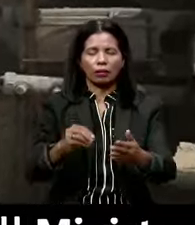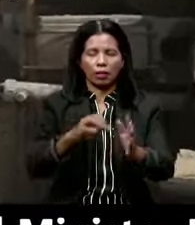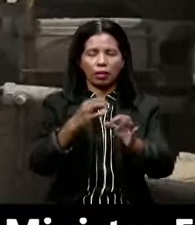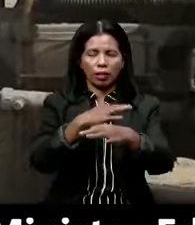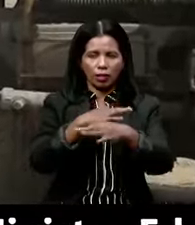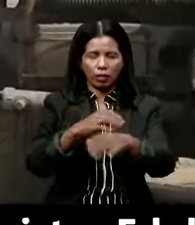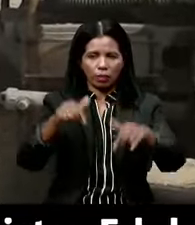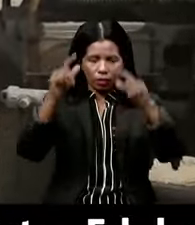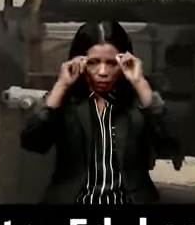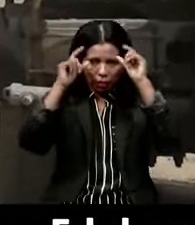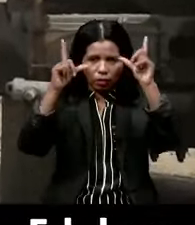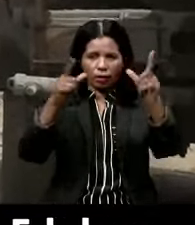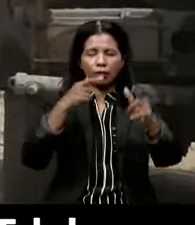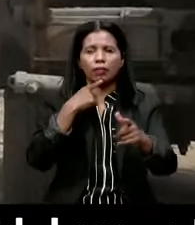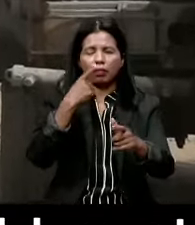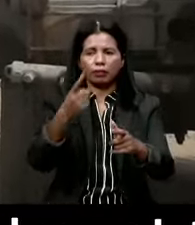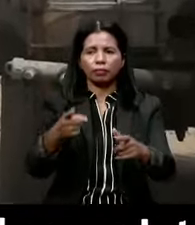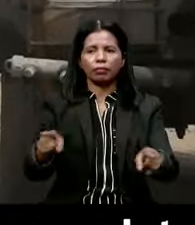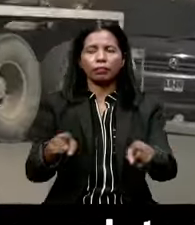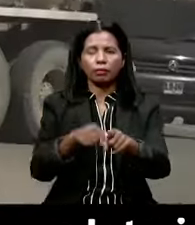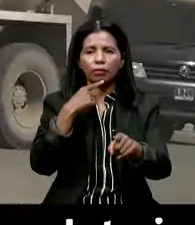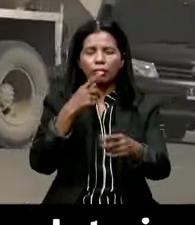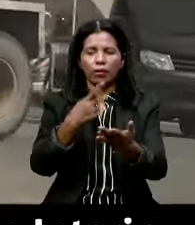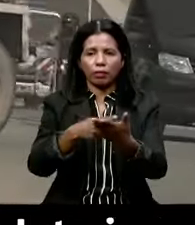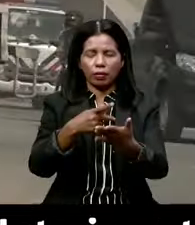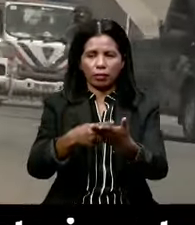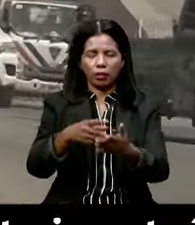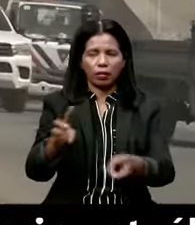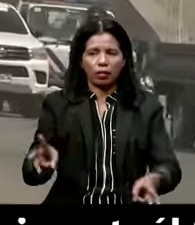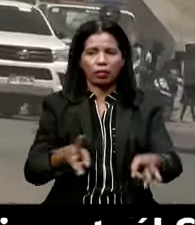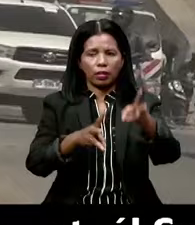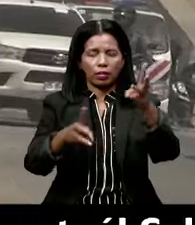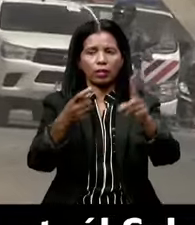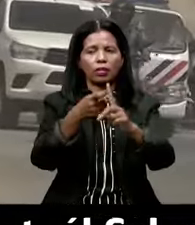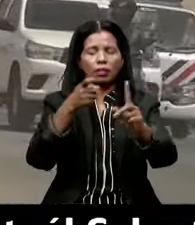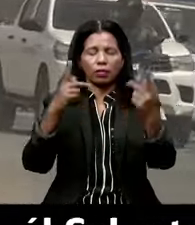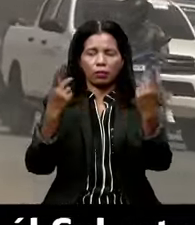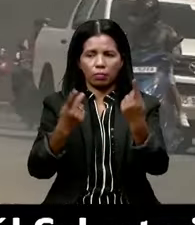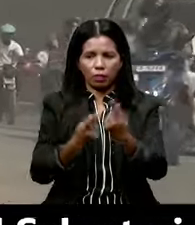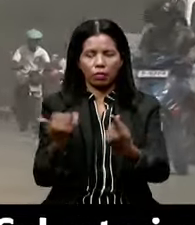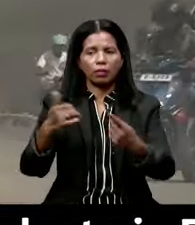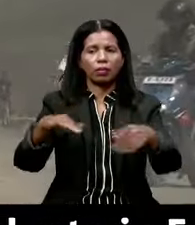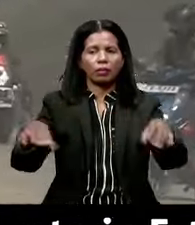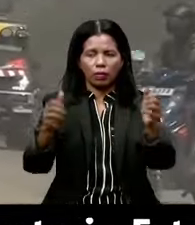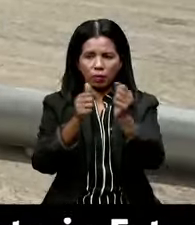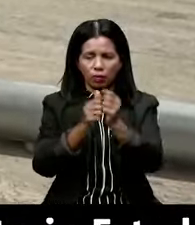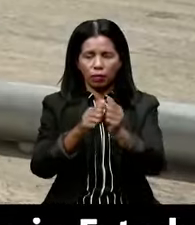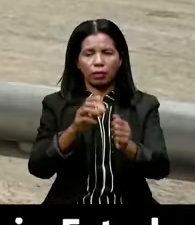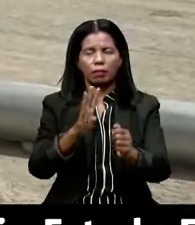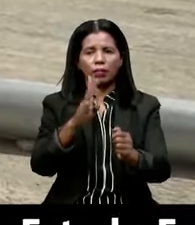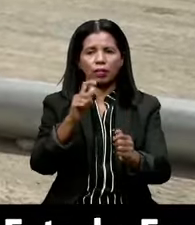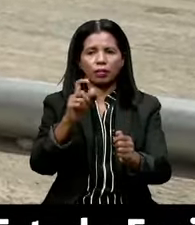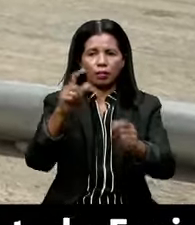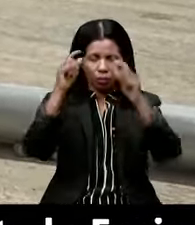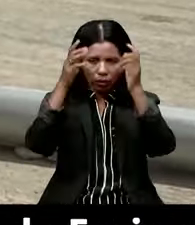de Timor-Leste, Eduardo Dias Ximenez Chateten. Projeto alargamento estrada né, parte companhia MOS, serviço de mútuo de Timor-Leste,